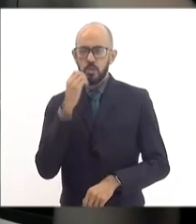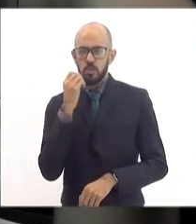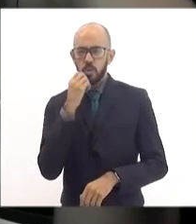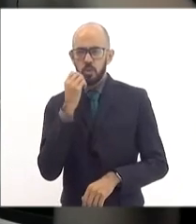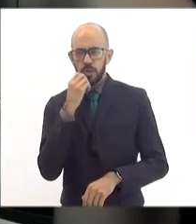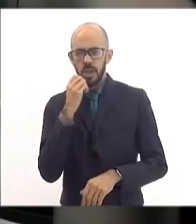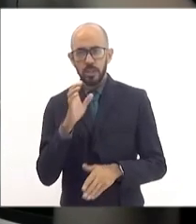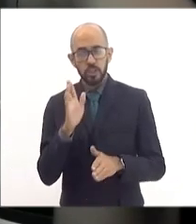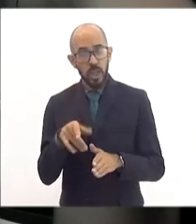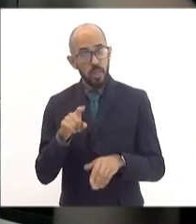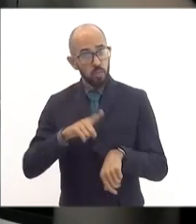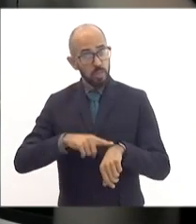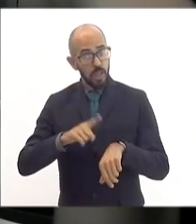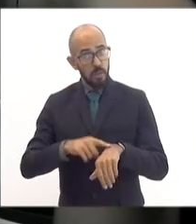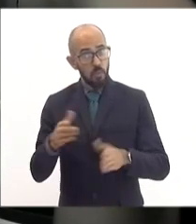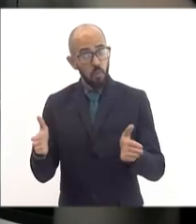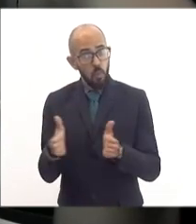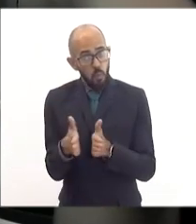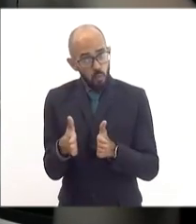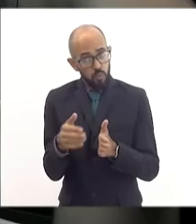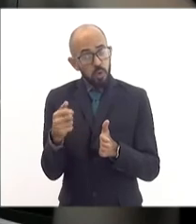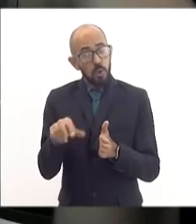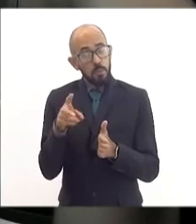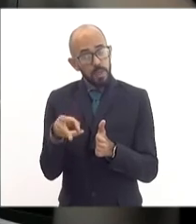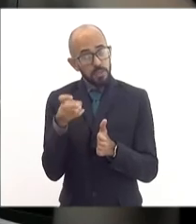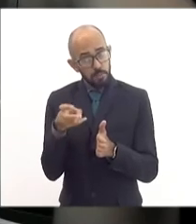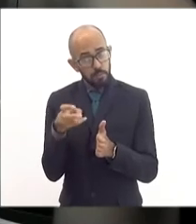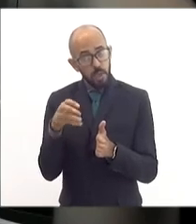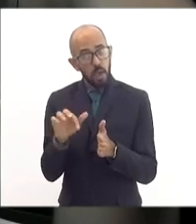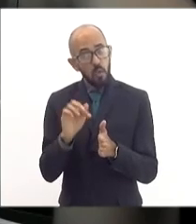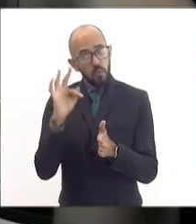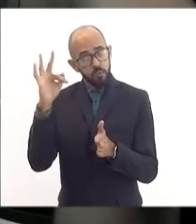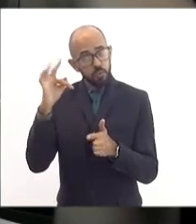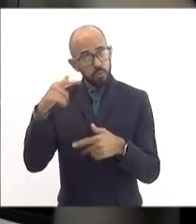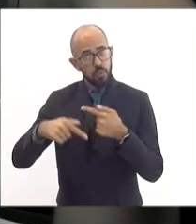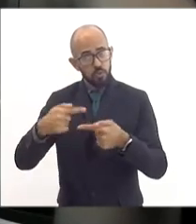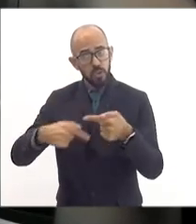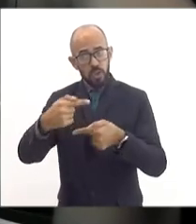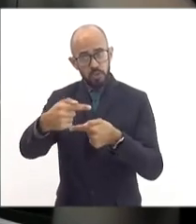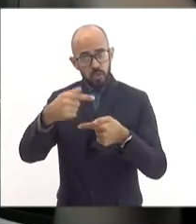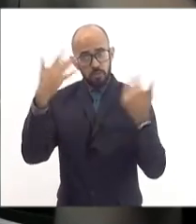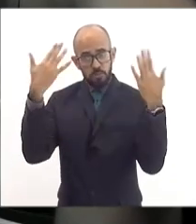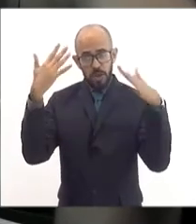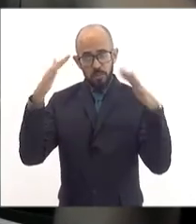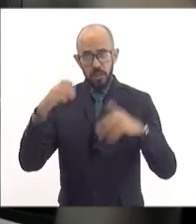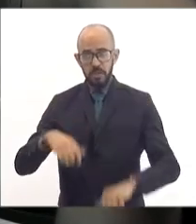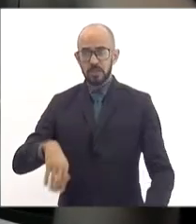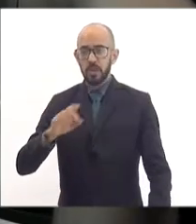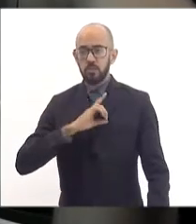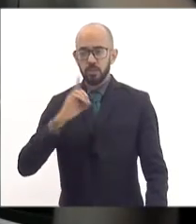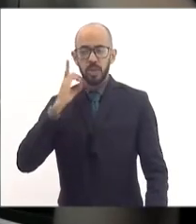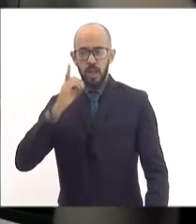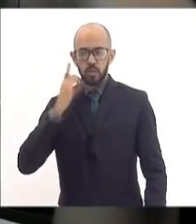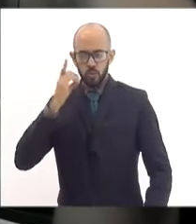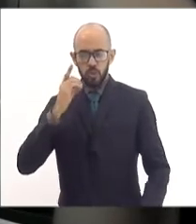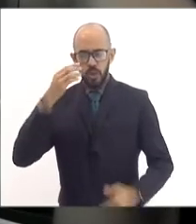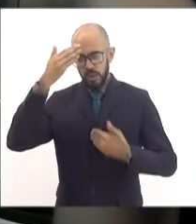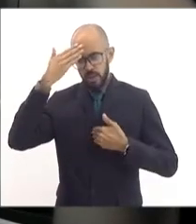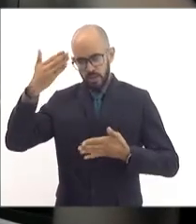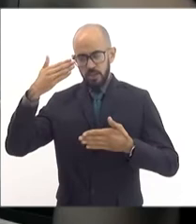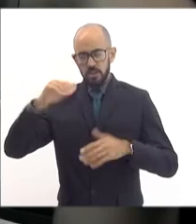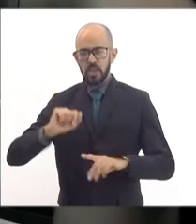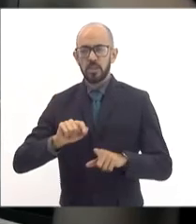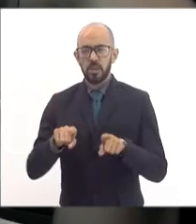e olhar aí para os nossos filhos, netos, bisnetos, etc. Então, parabéns, deputado. E mais uma vez agradecer,